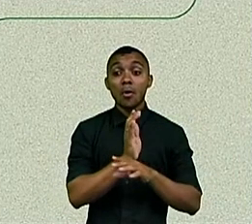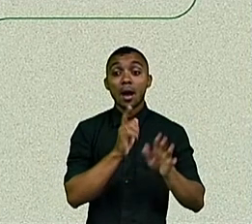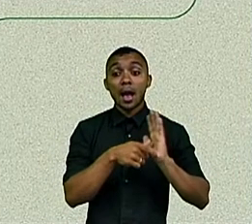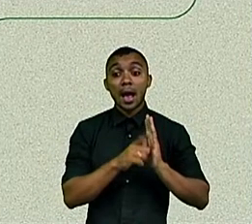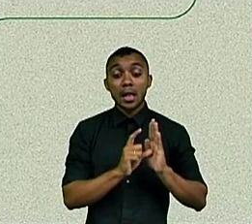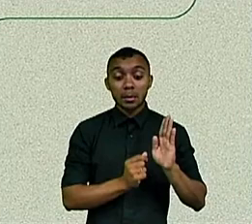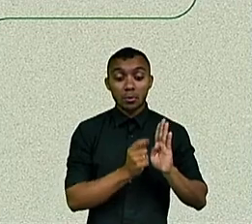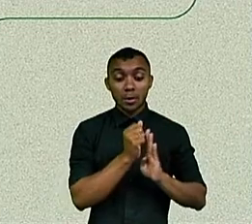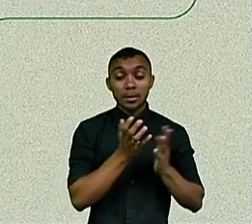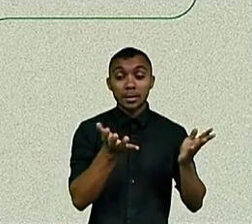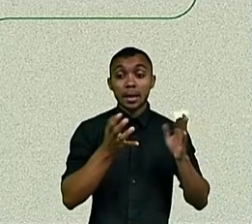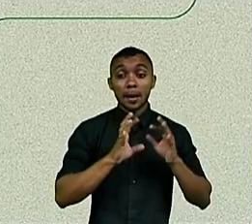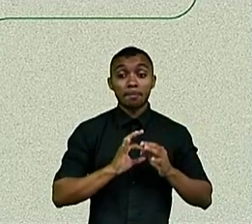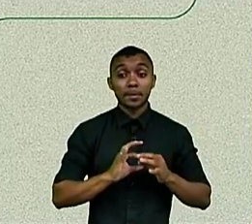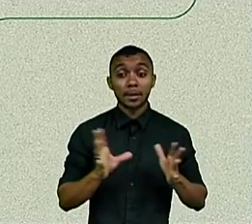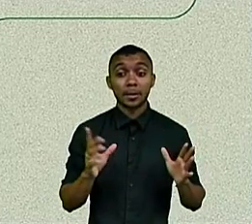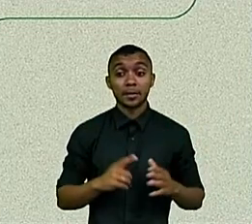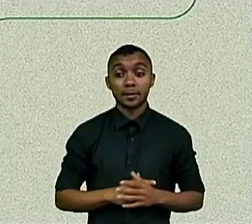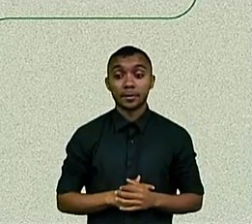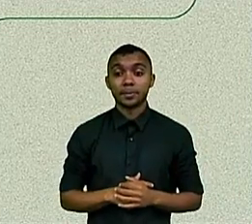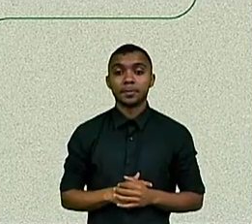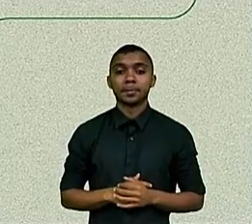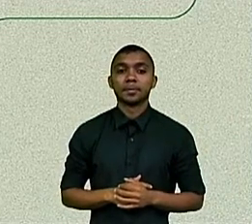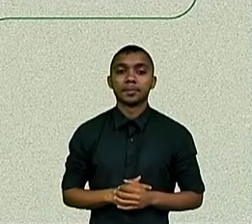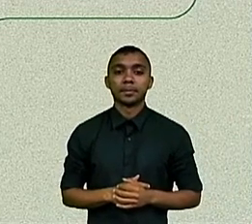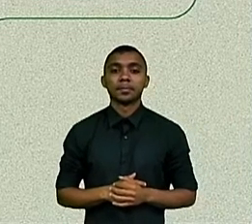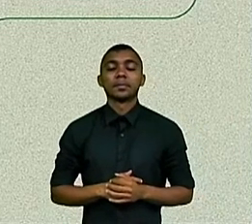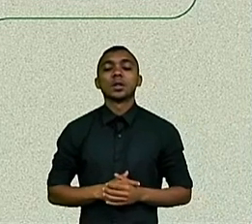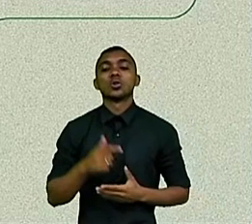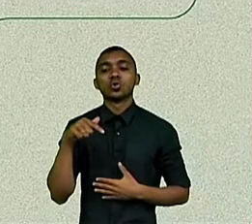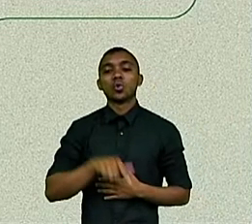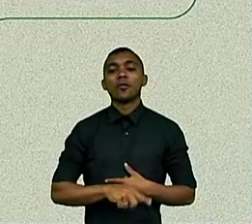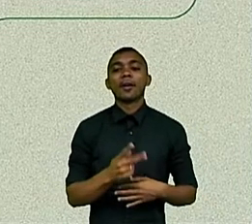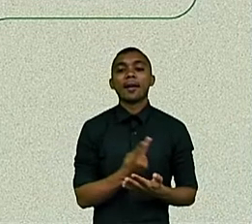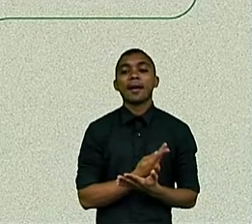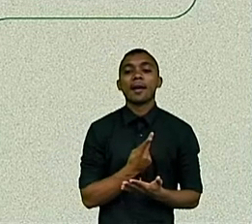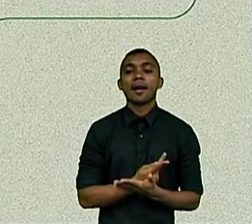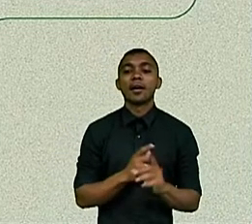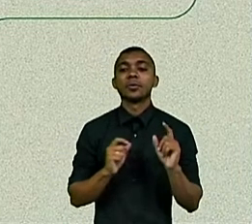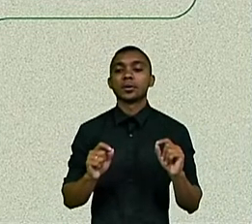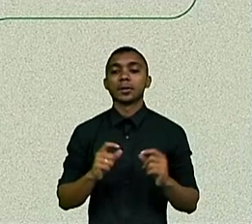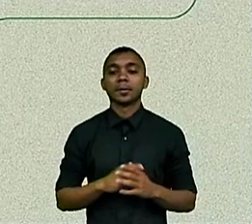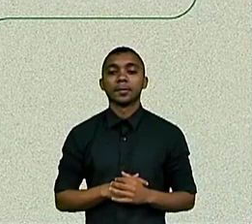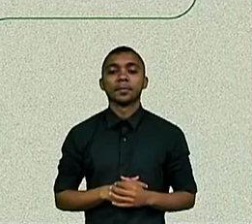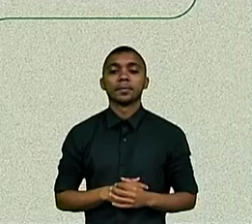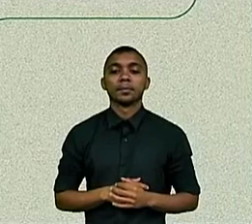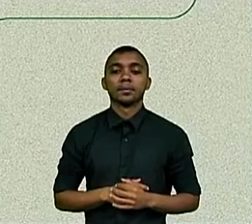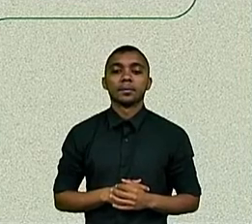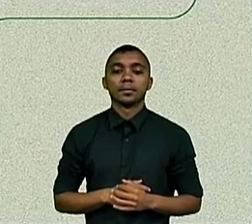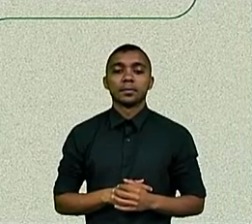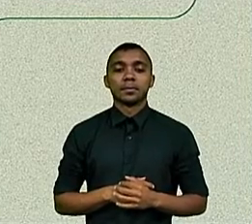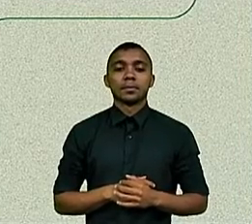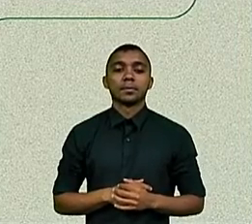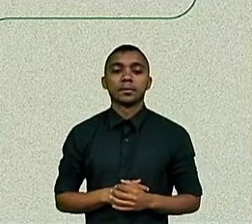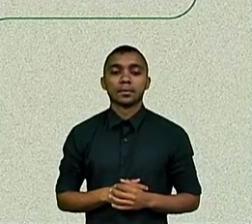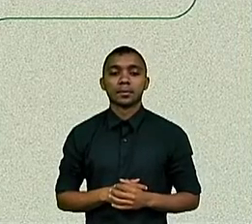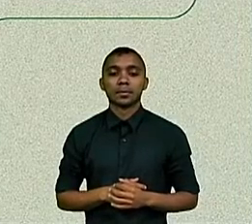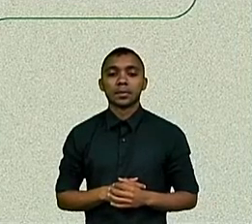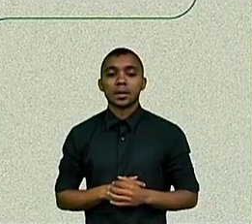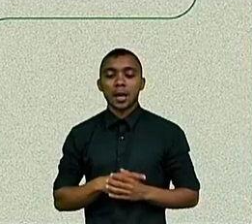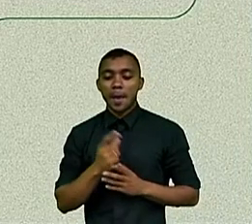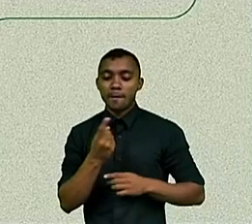comercializar com o que eles quisessem e mais um ponto errado olha a intervenção do mercado e a Revolução